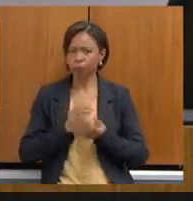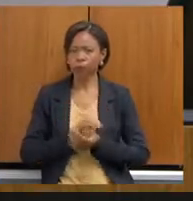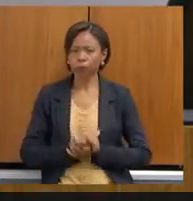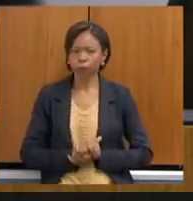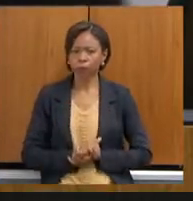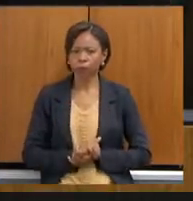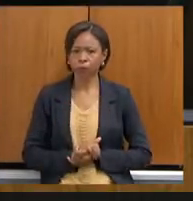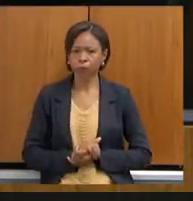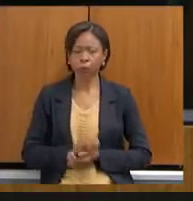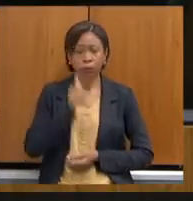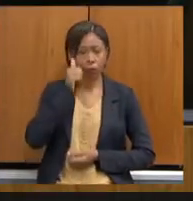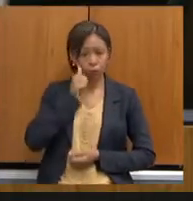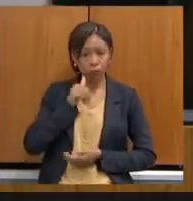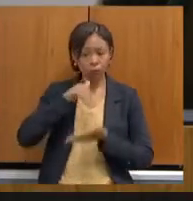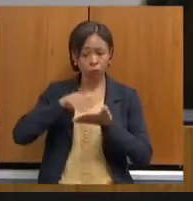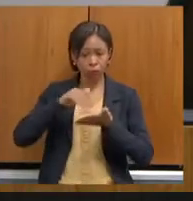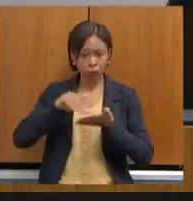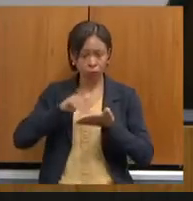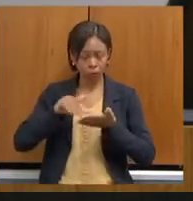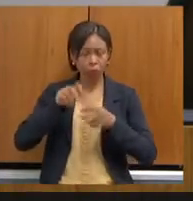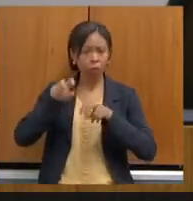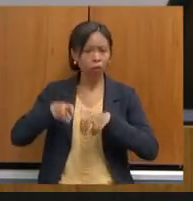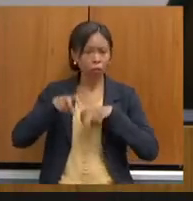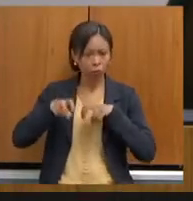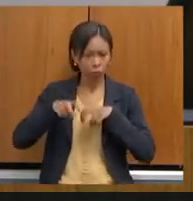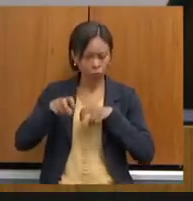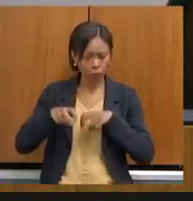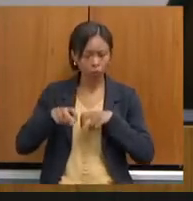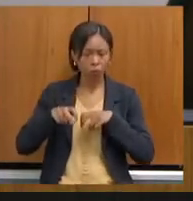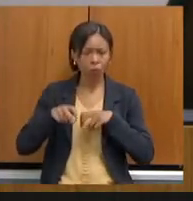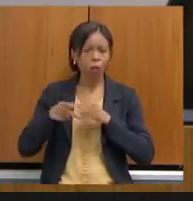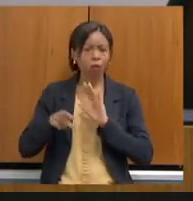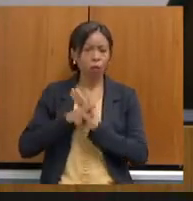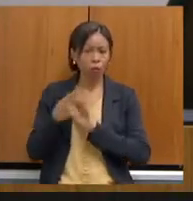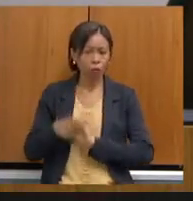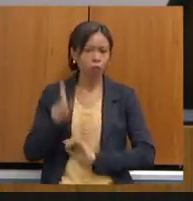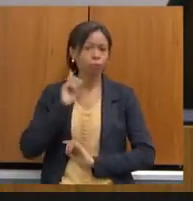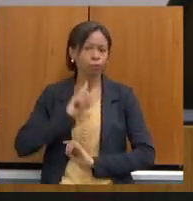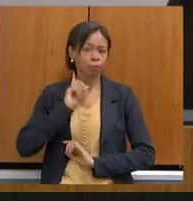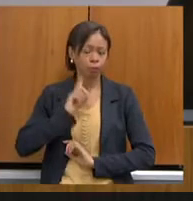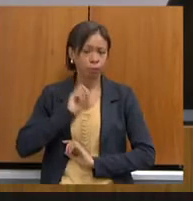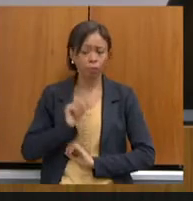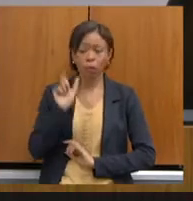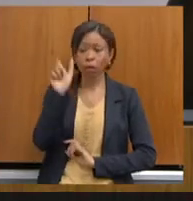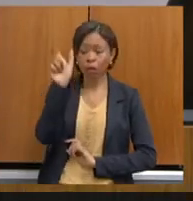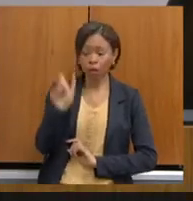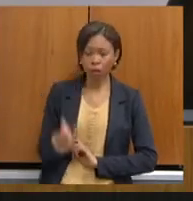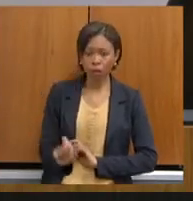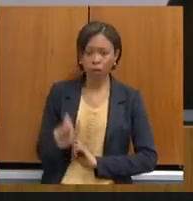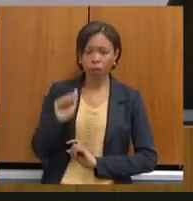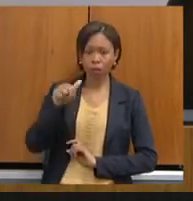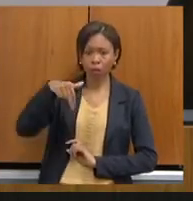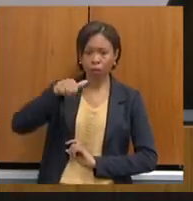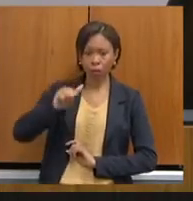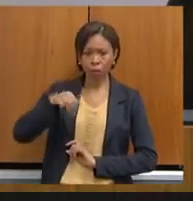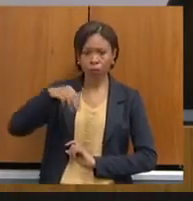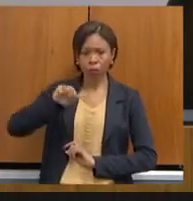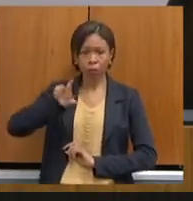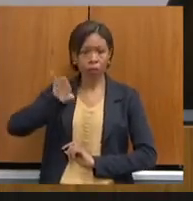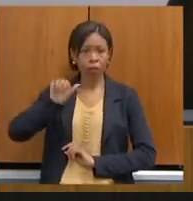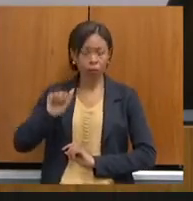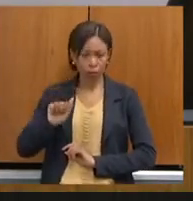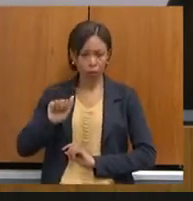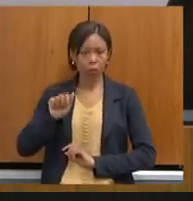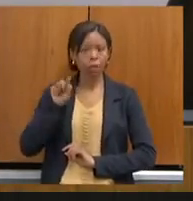o secretário de estado da Agricultura e Pecuária e Abastecimento excelentíssima senhora Ana Maria Soares